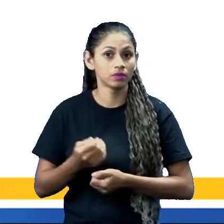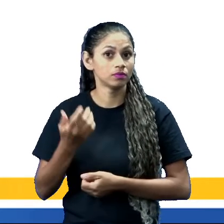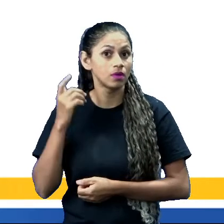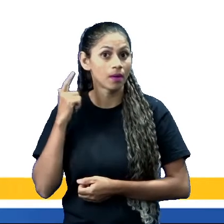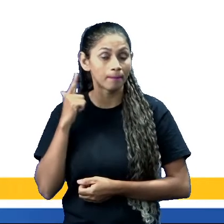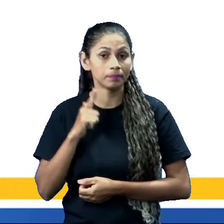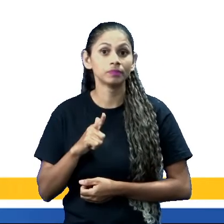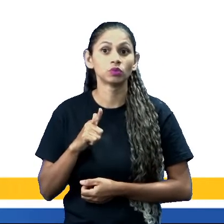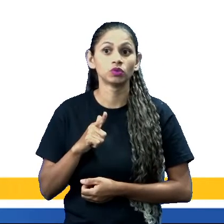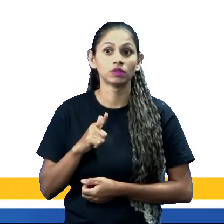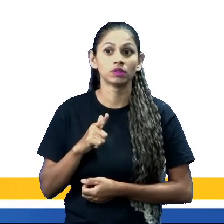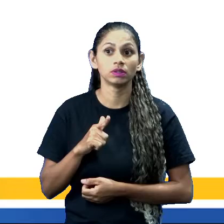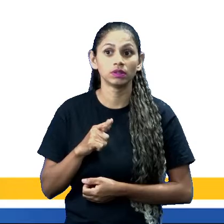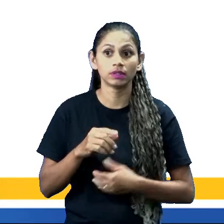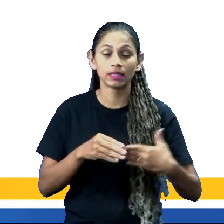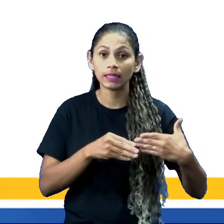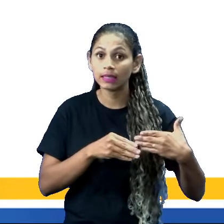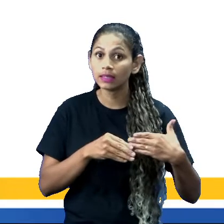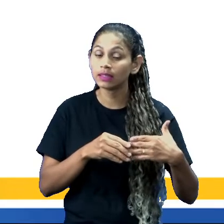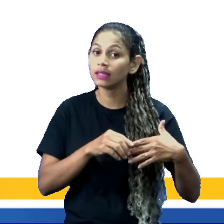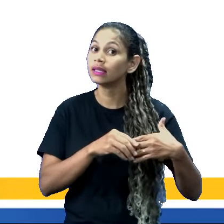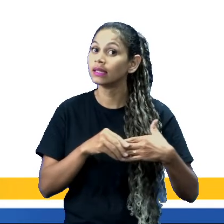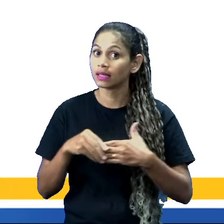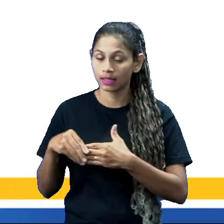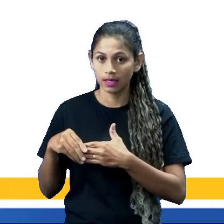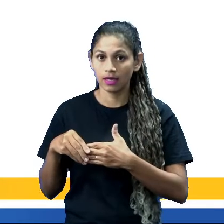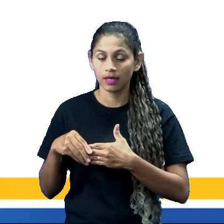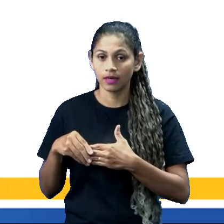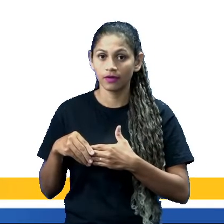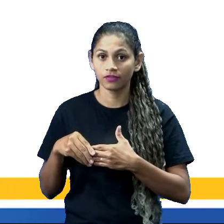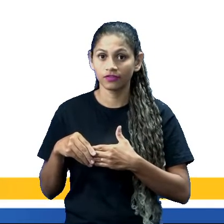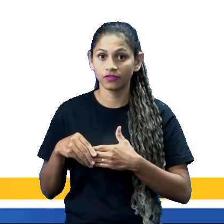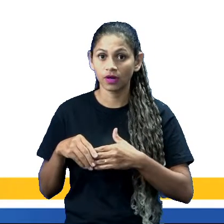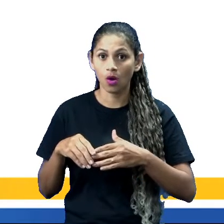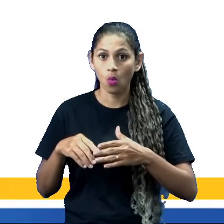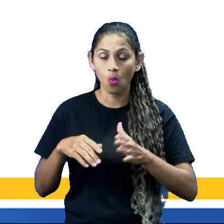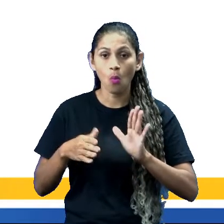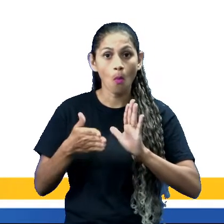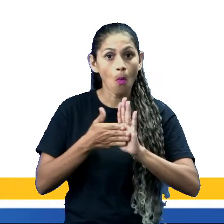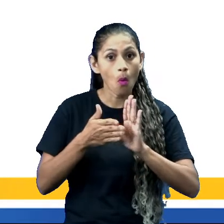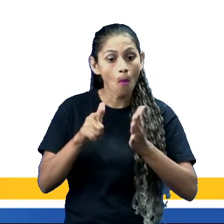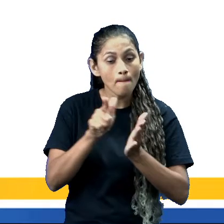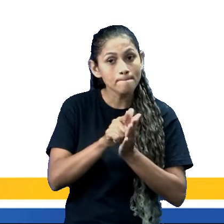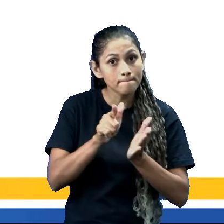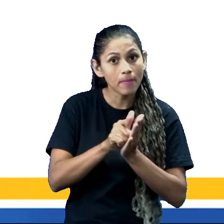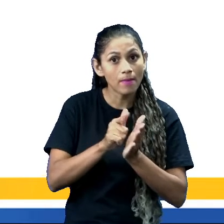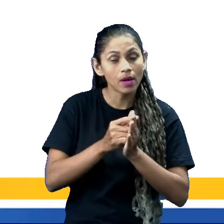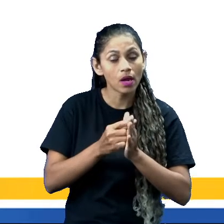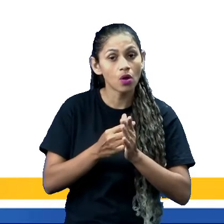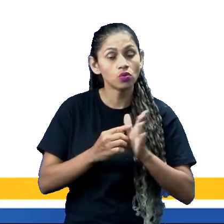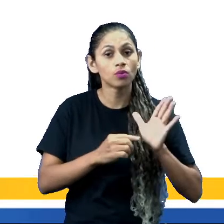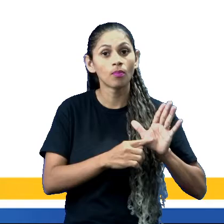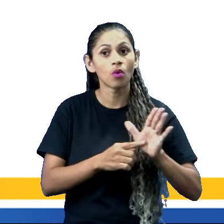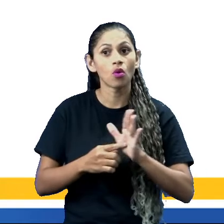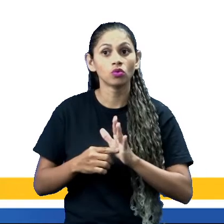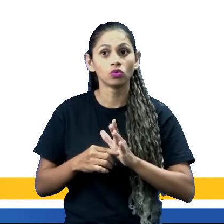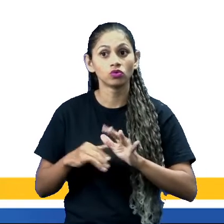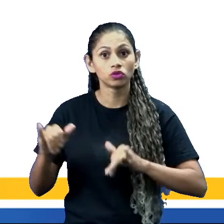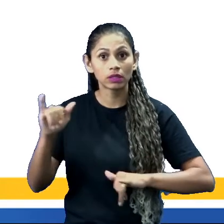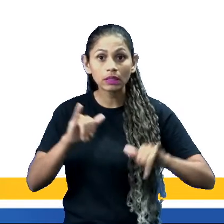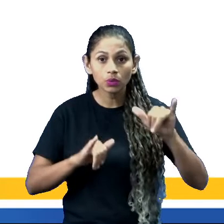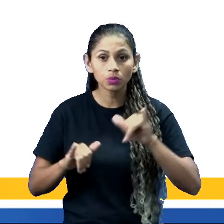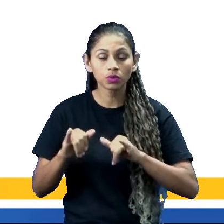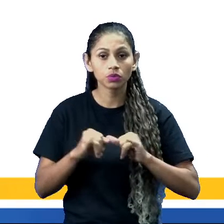possível, levando rótulo, né? Porque quando chegar lá no hospital, você precisa mostrar qual que foi, né, o produto químico que levou a esse